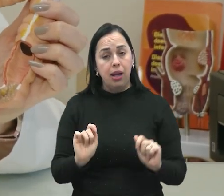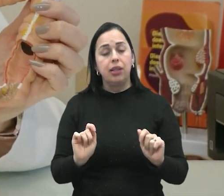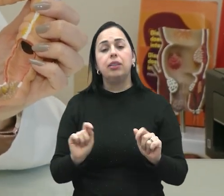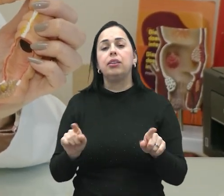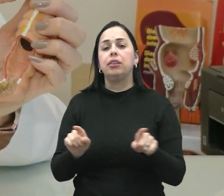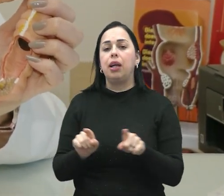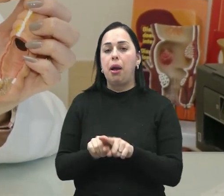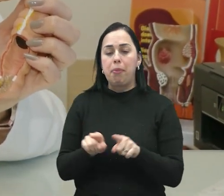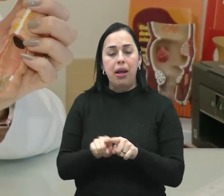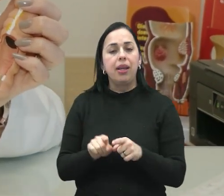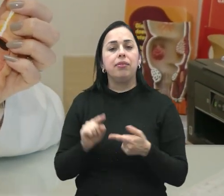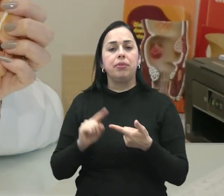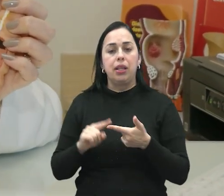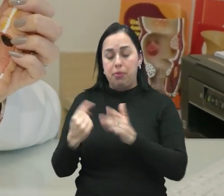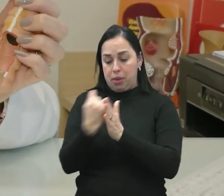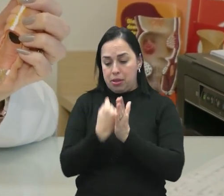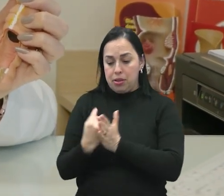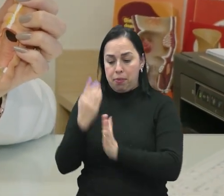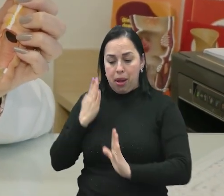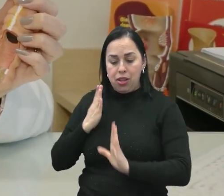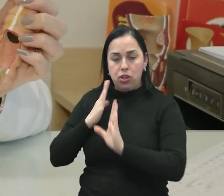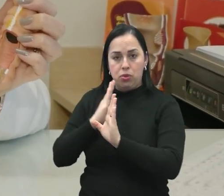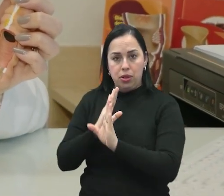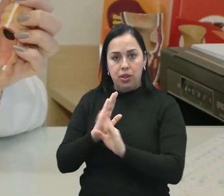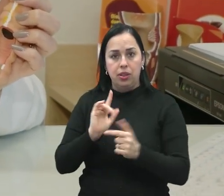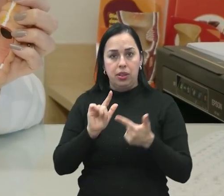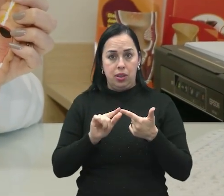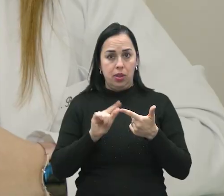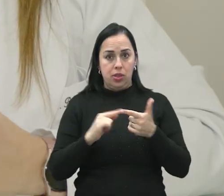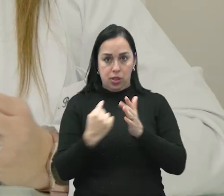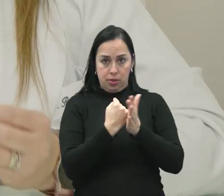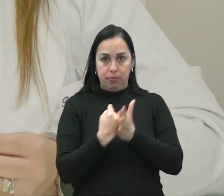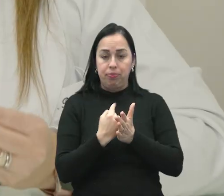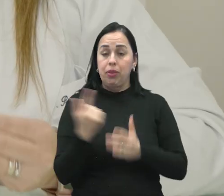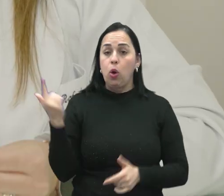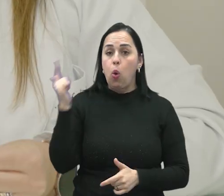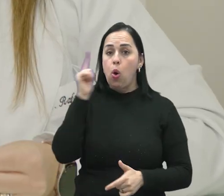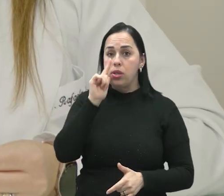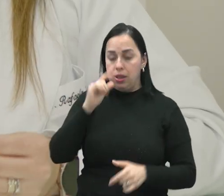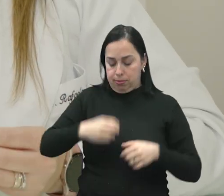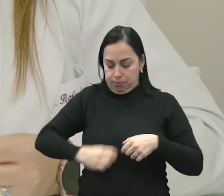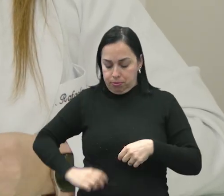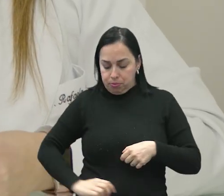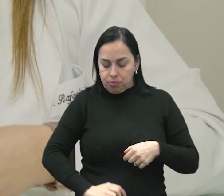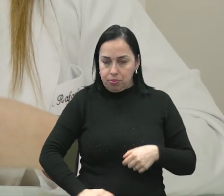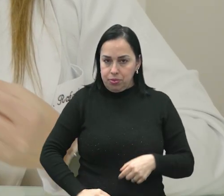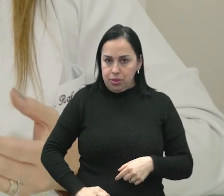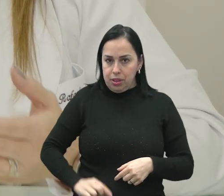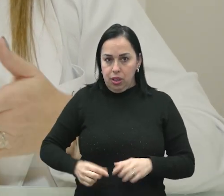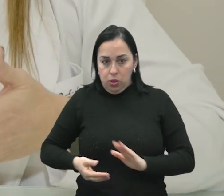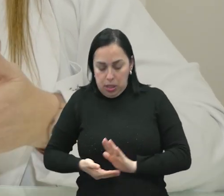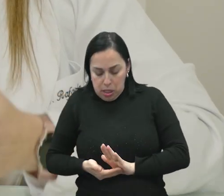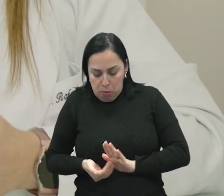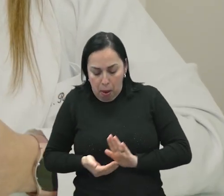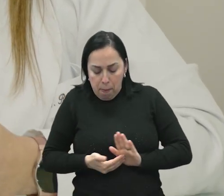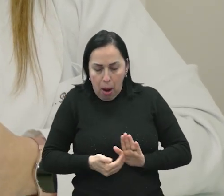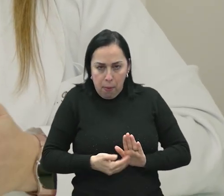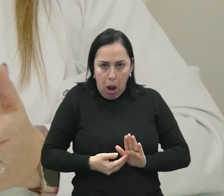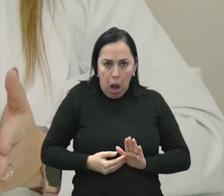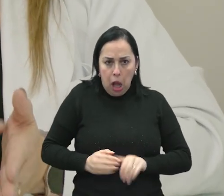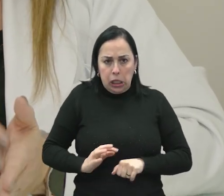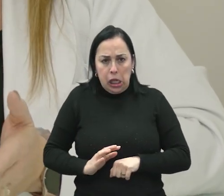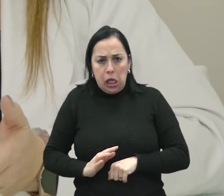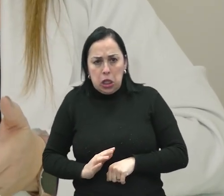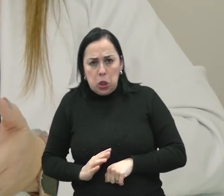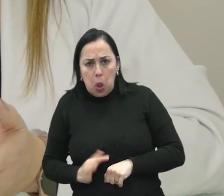do diagnóstico, a colonoscopia tem uma outra função. A gente consegue, pelo exame, já tirar pequenas lesões, que a gente chama de pólipos,